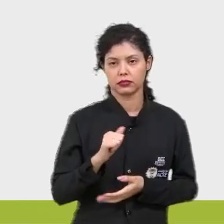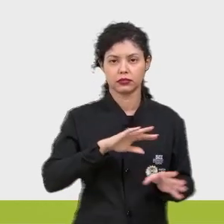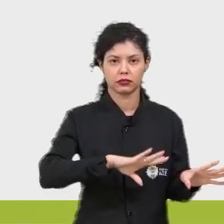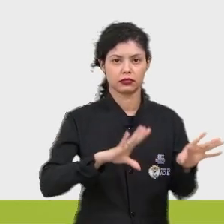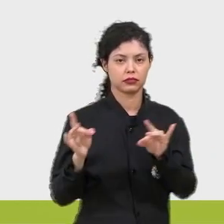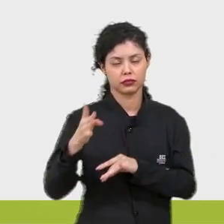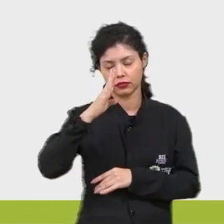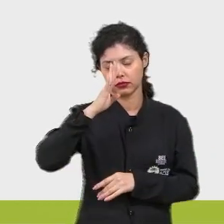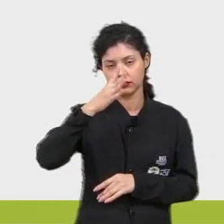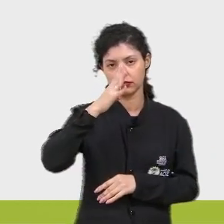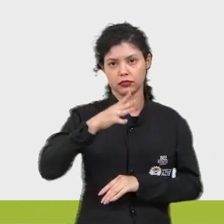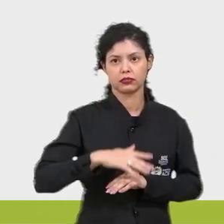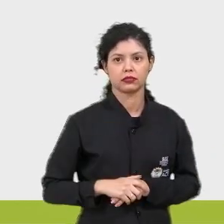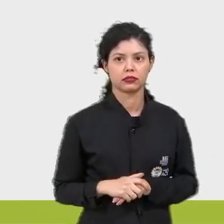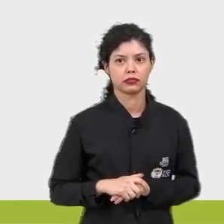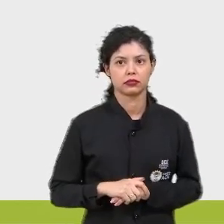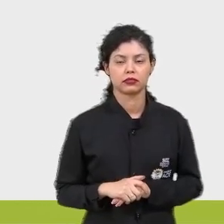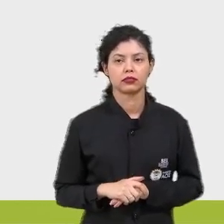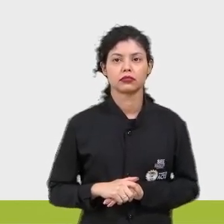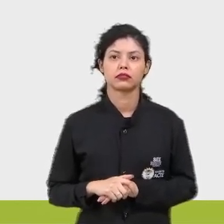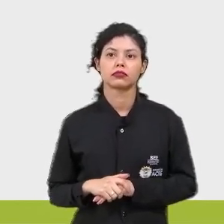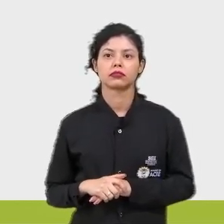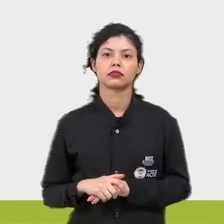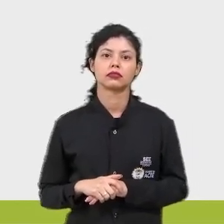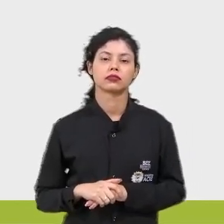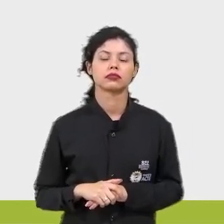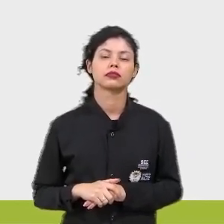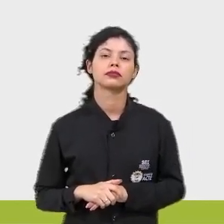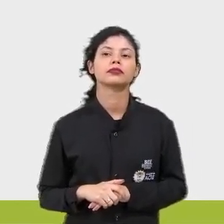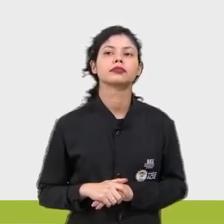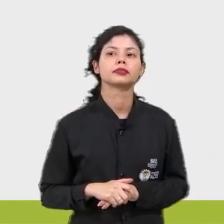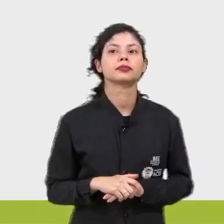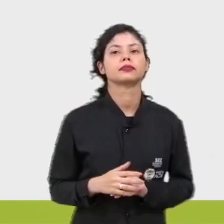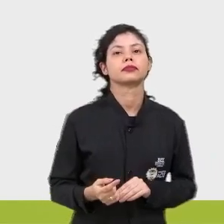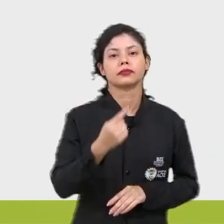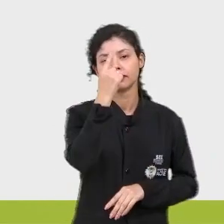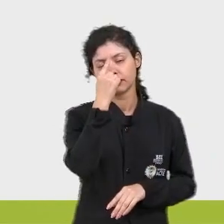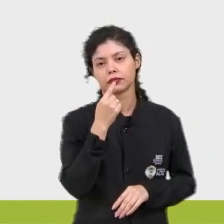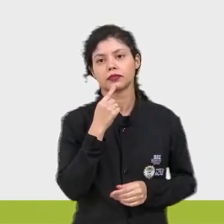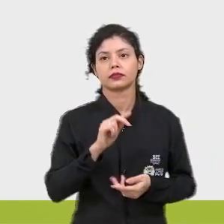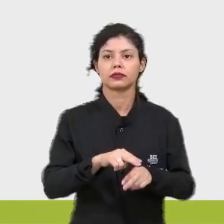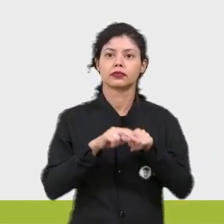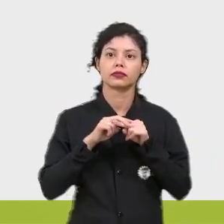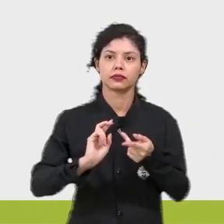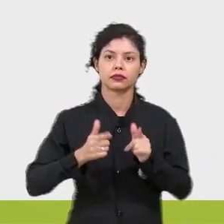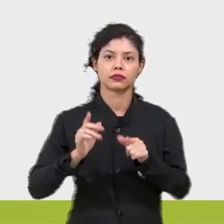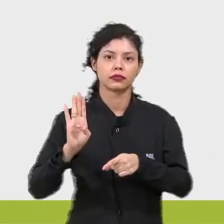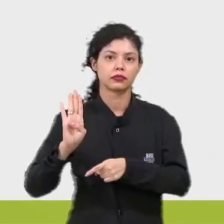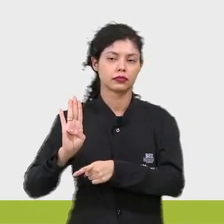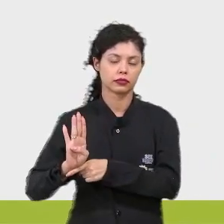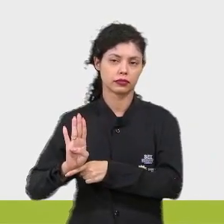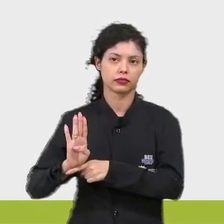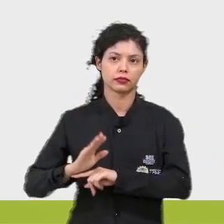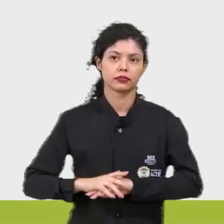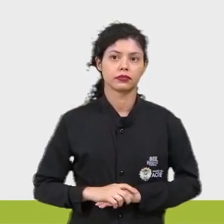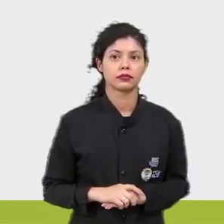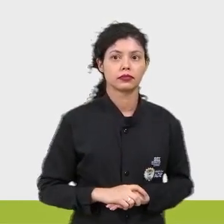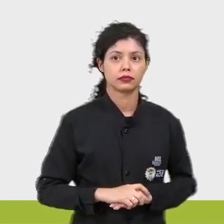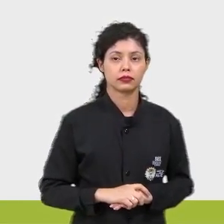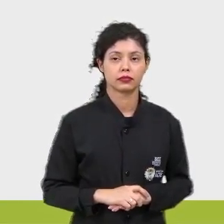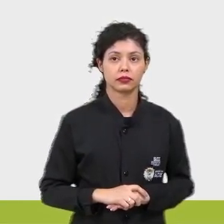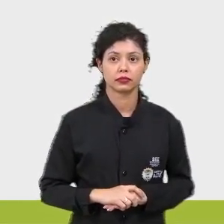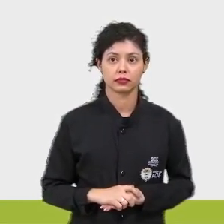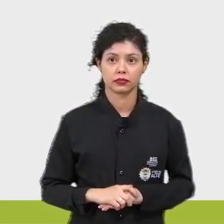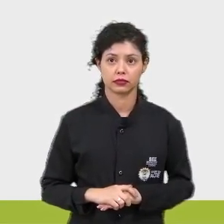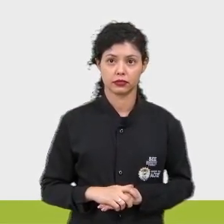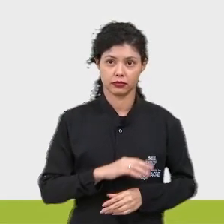trazer uma crítica e não uma mera ilustração. Portanto, sim, temos letra B. Mais uma,